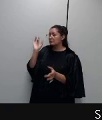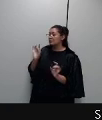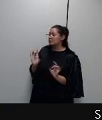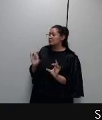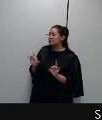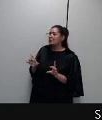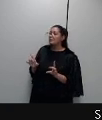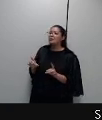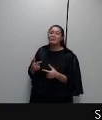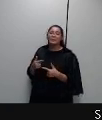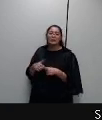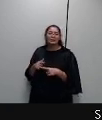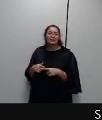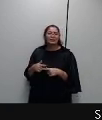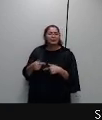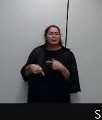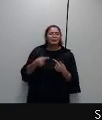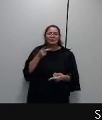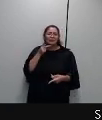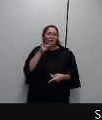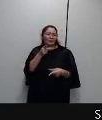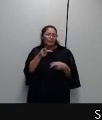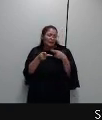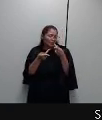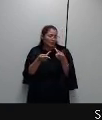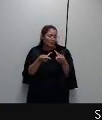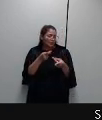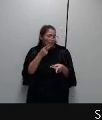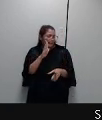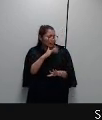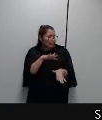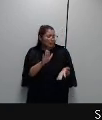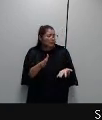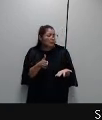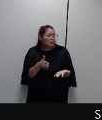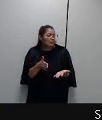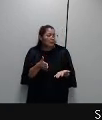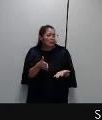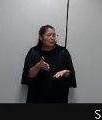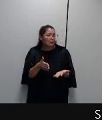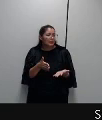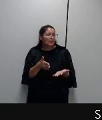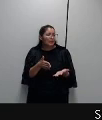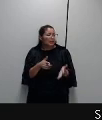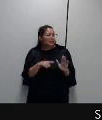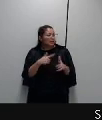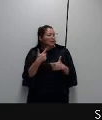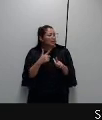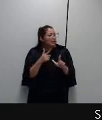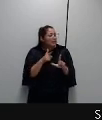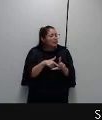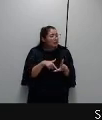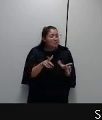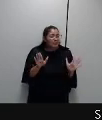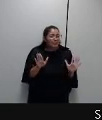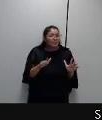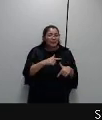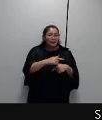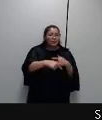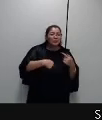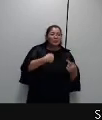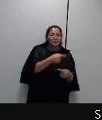disse se ele disse mal não é problema para outro outro remédio